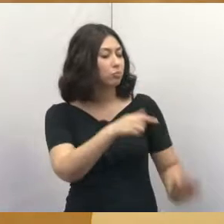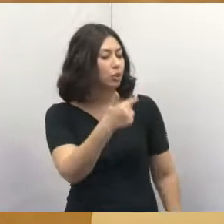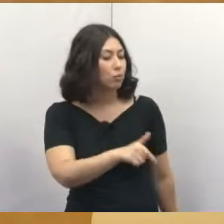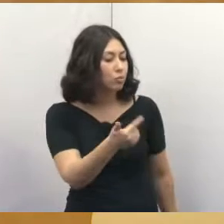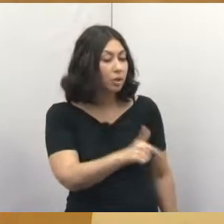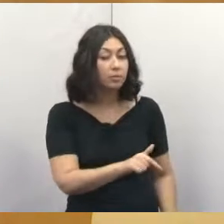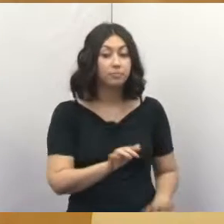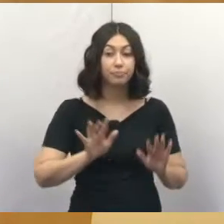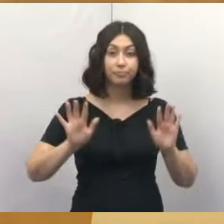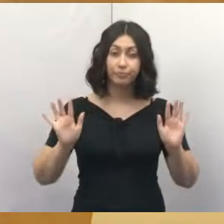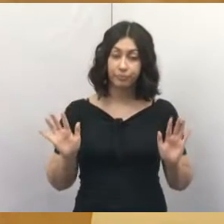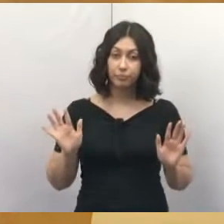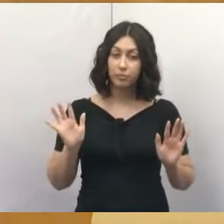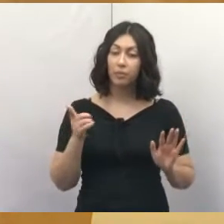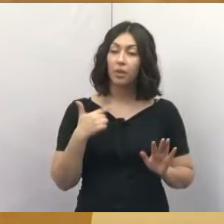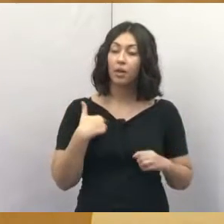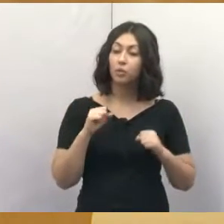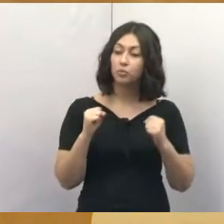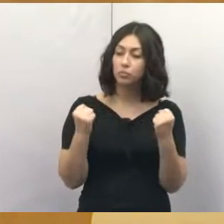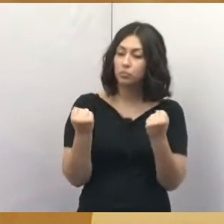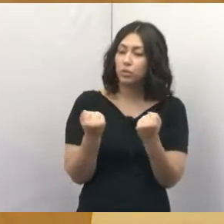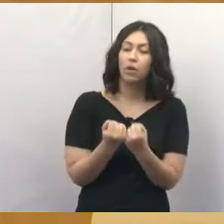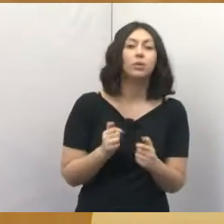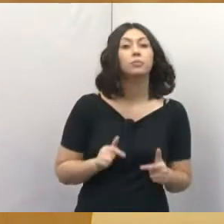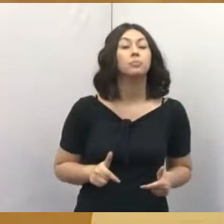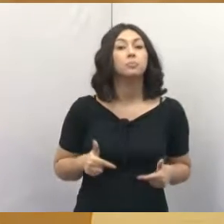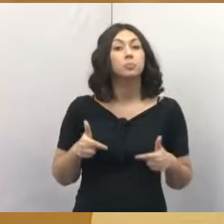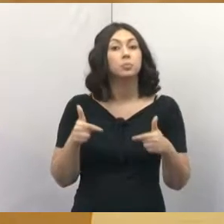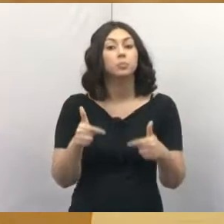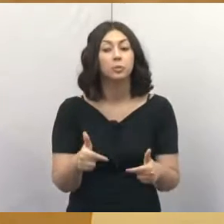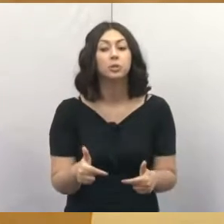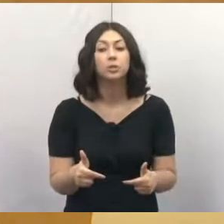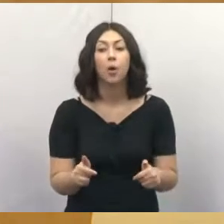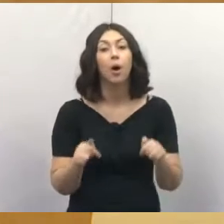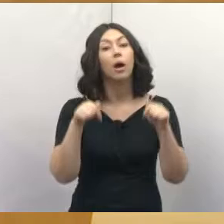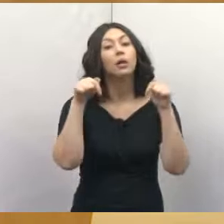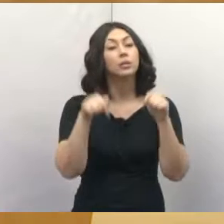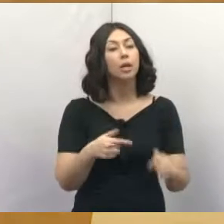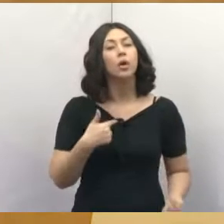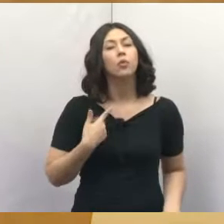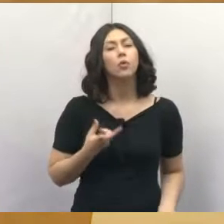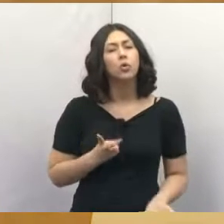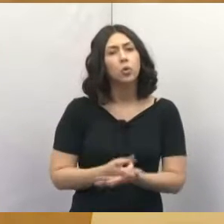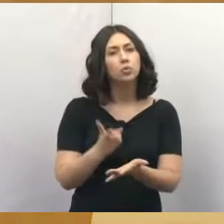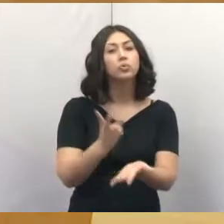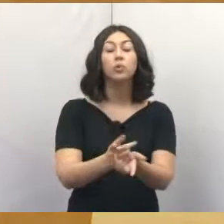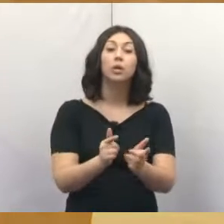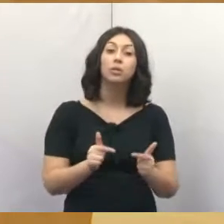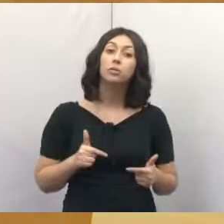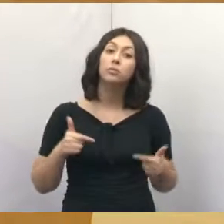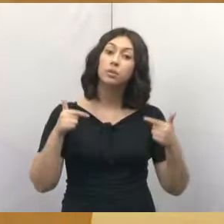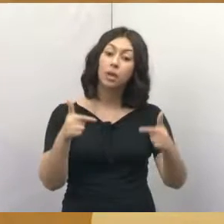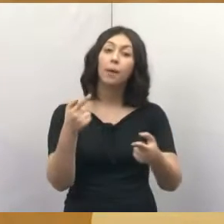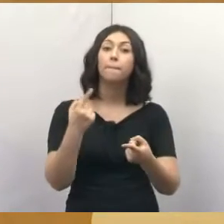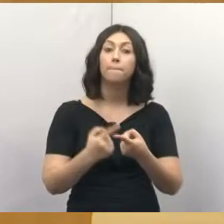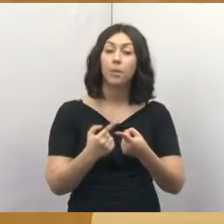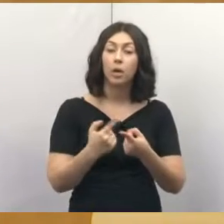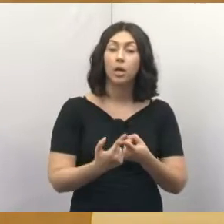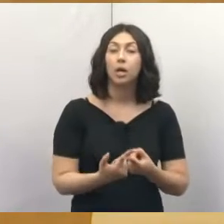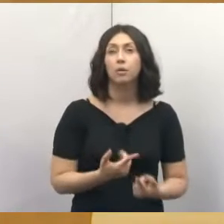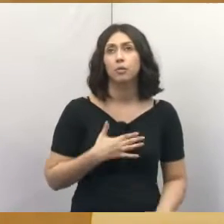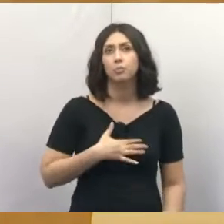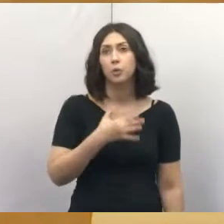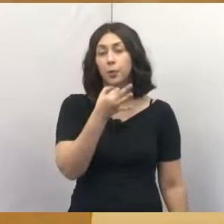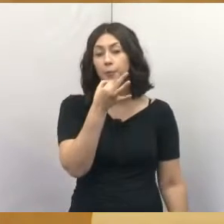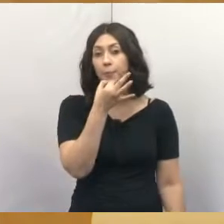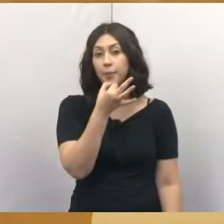emenda. Agora, eu defendo essa posição aqui, vou continuar defendendo, porque eu acho